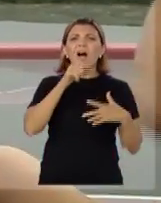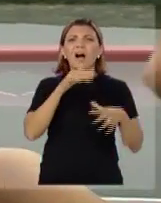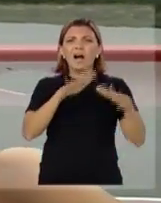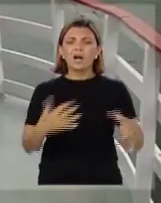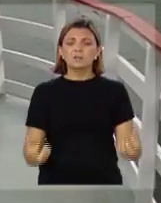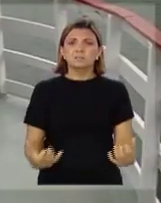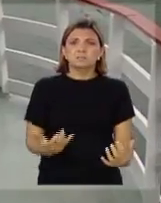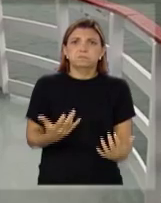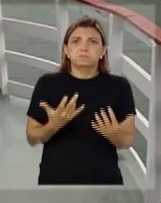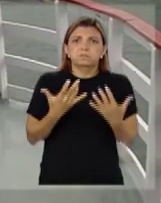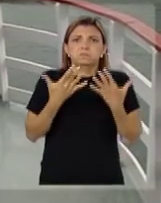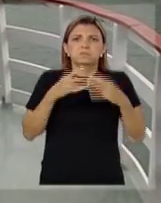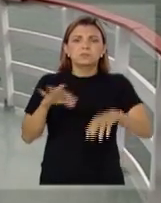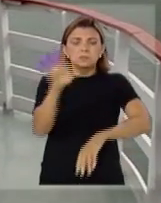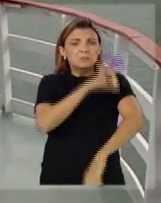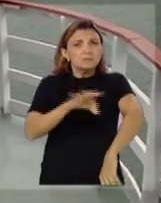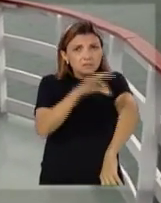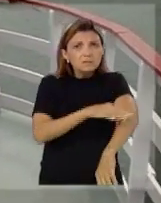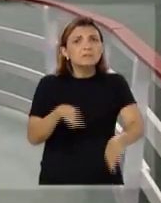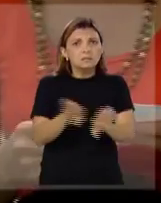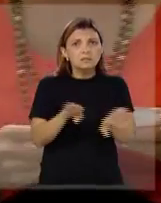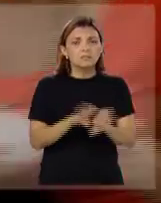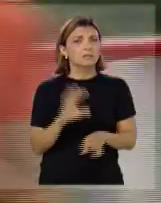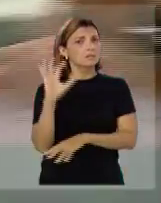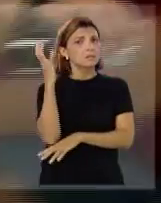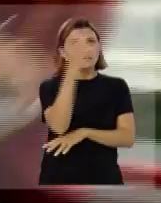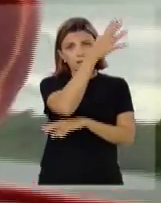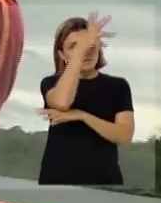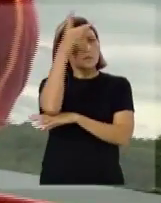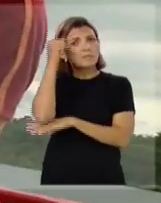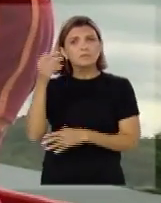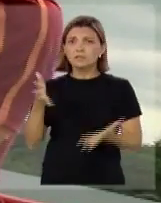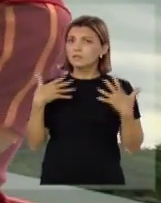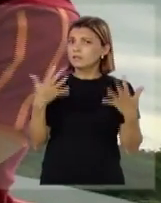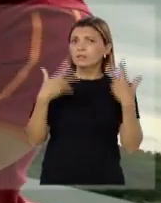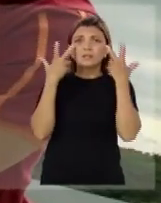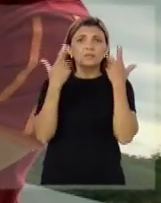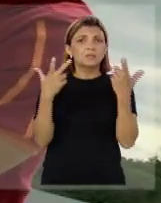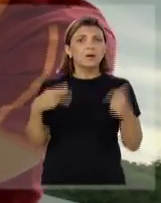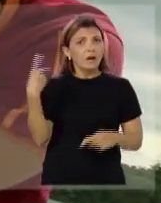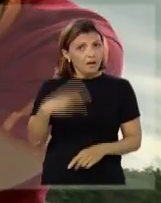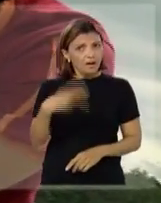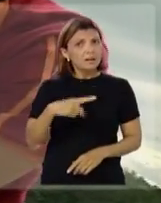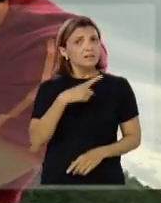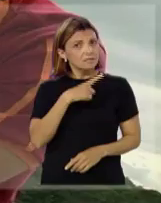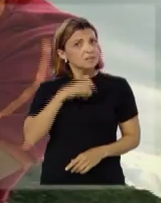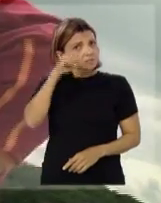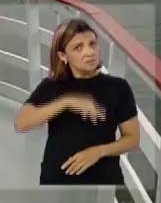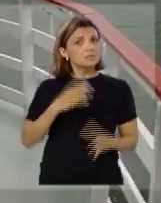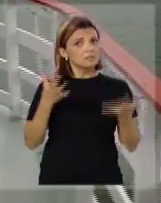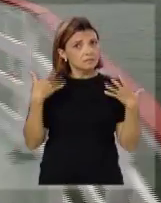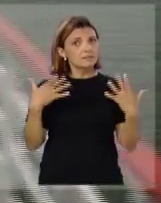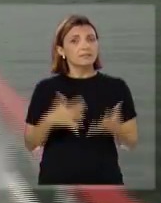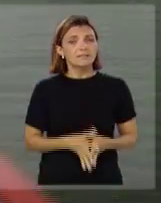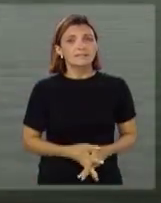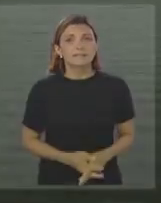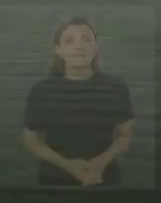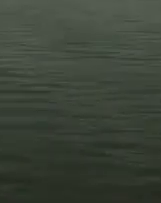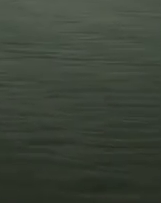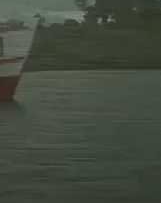calor, mais água igual a vapor, né? Ah, igual a mosquito também. Mas você tá na floresta amazônica e não quer passar calor? A gente tá na Lima do Equador. Eu não quero passar